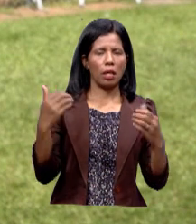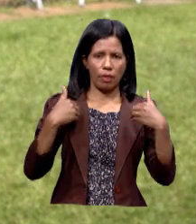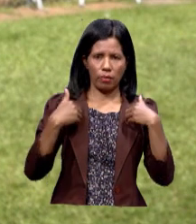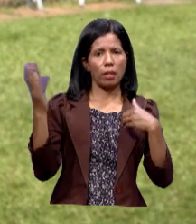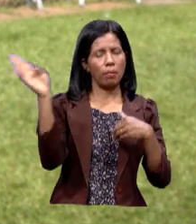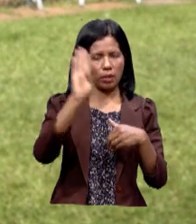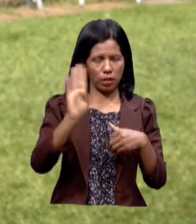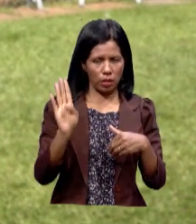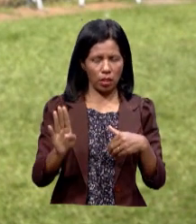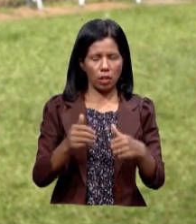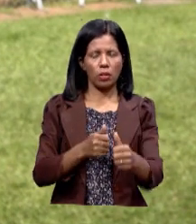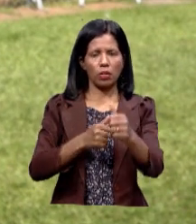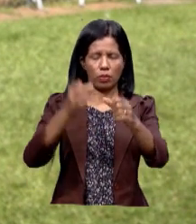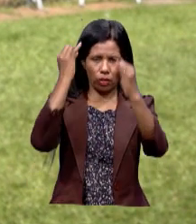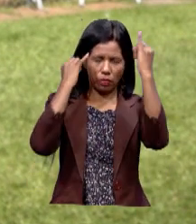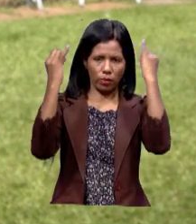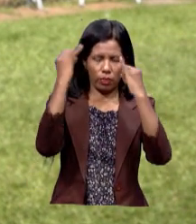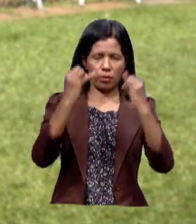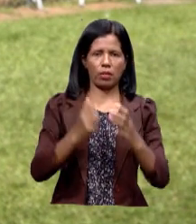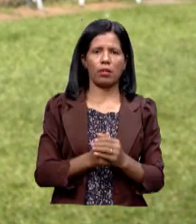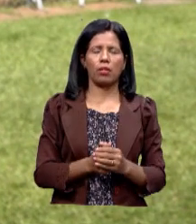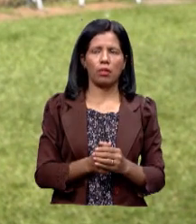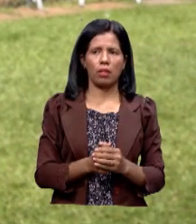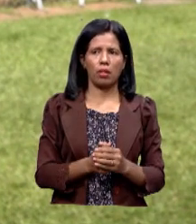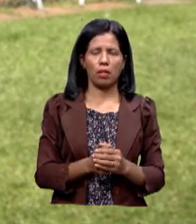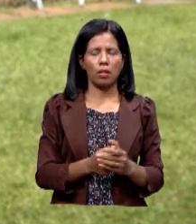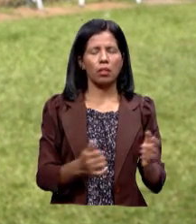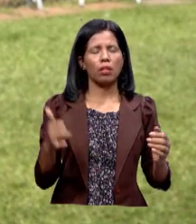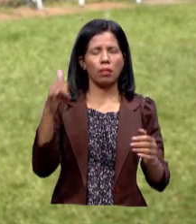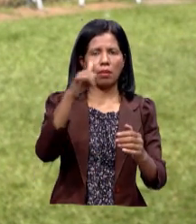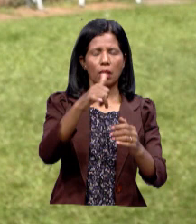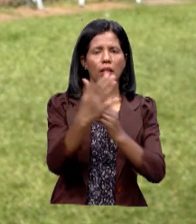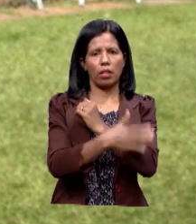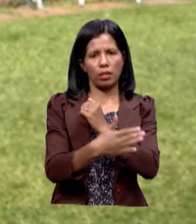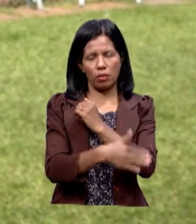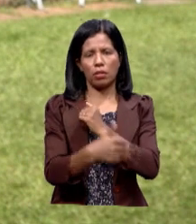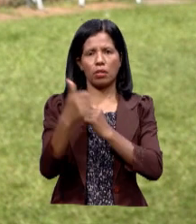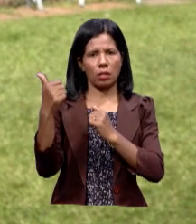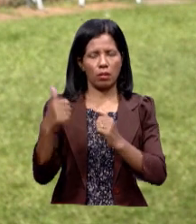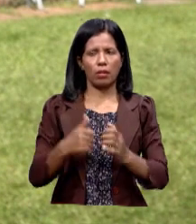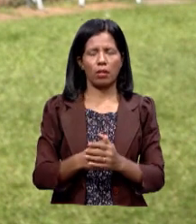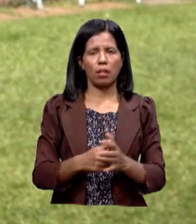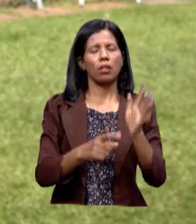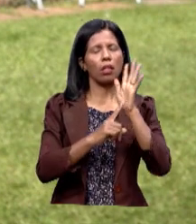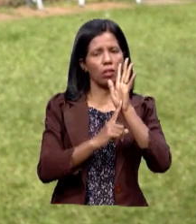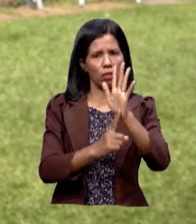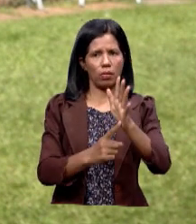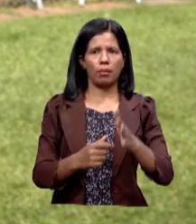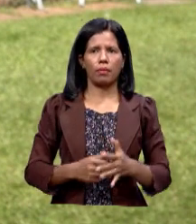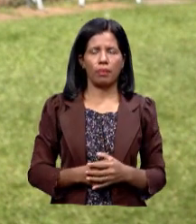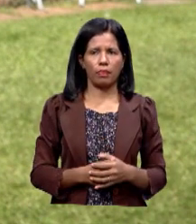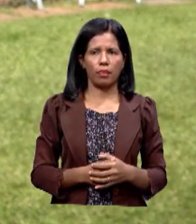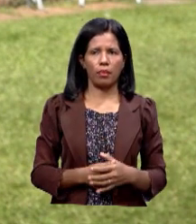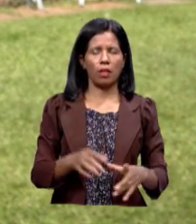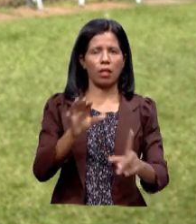e tur informação katak nia bahla iha railiur e atu fo hatene mos katak